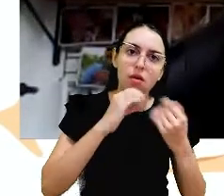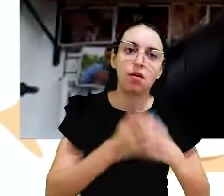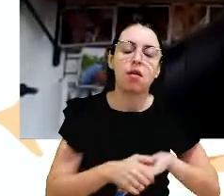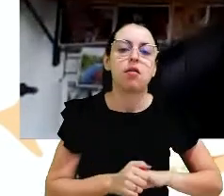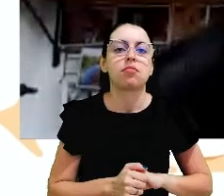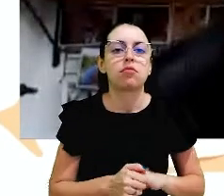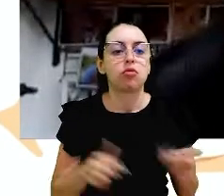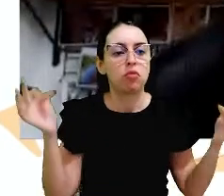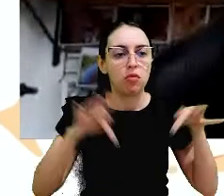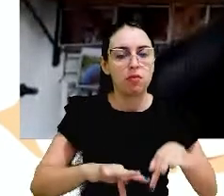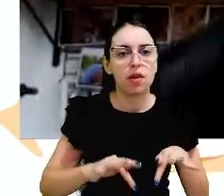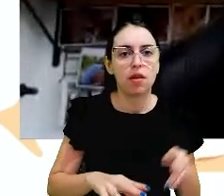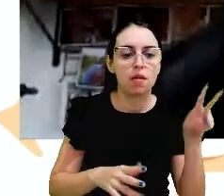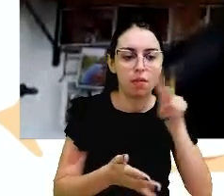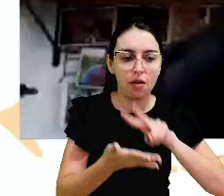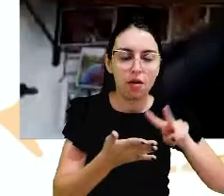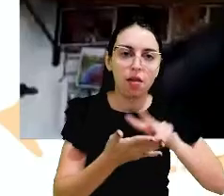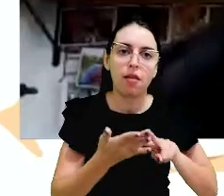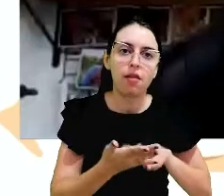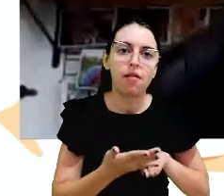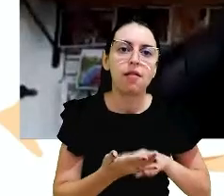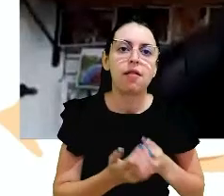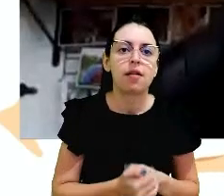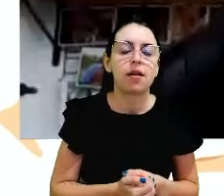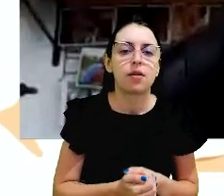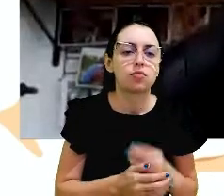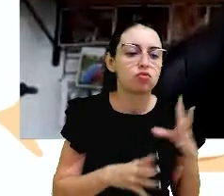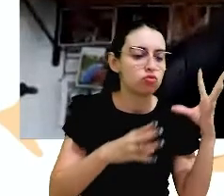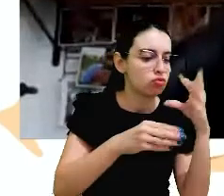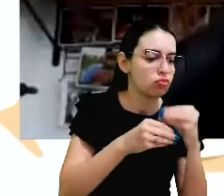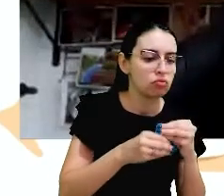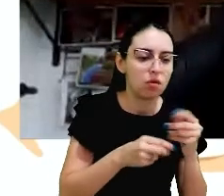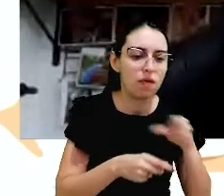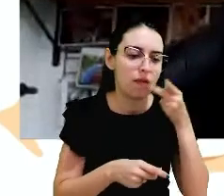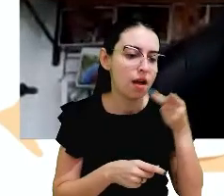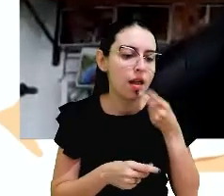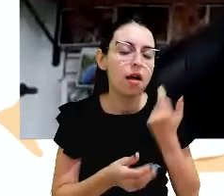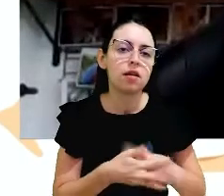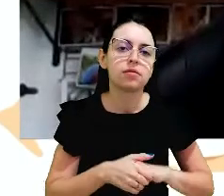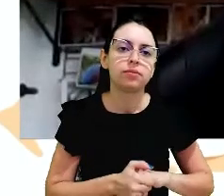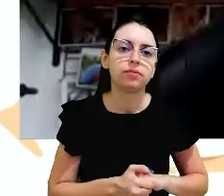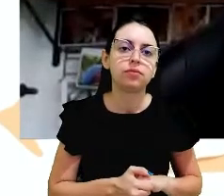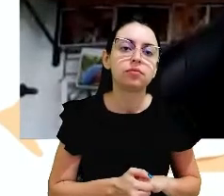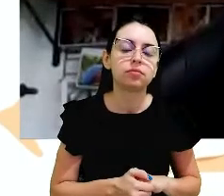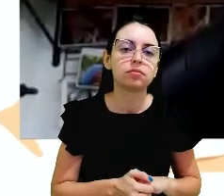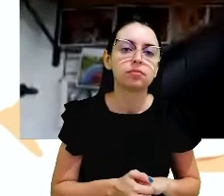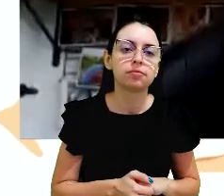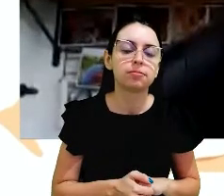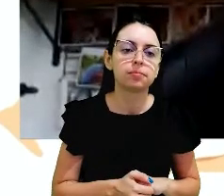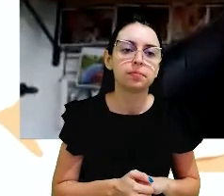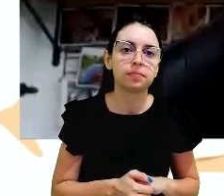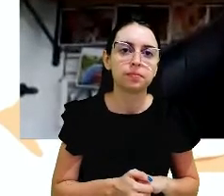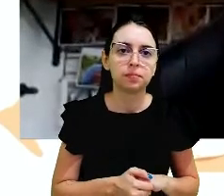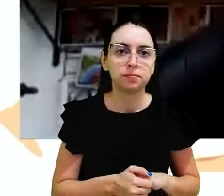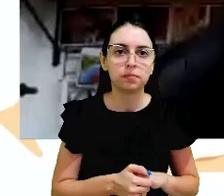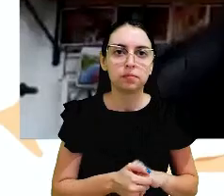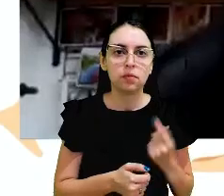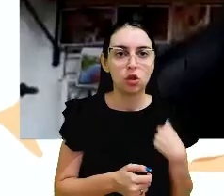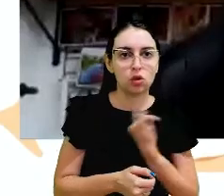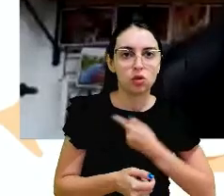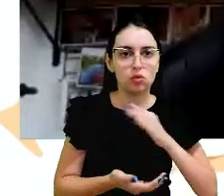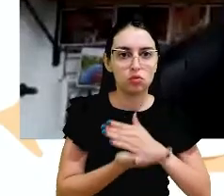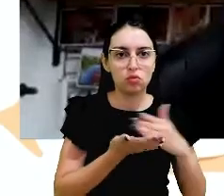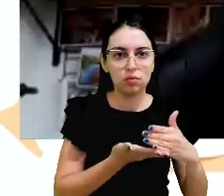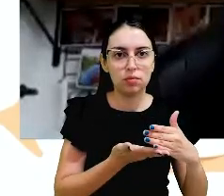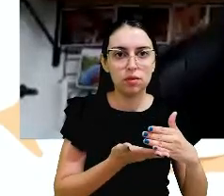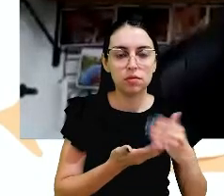gente vai ler, vai colocar e abrir o debate para quem quiser, tá? Nós vamos